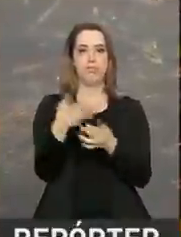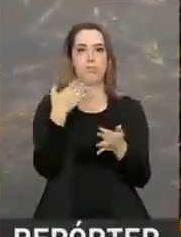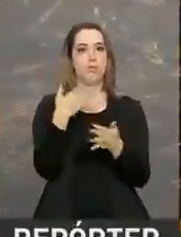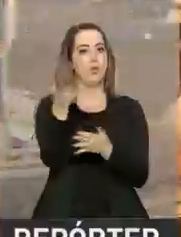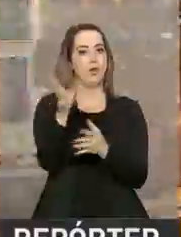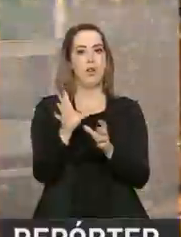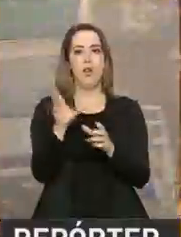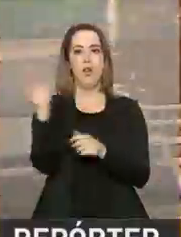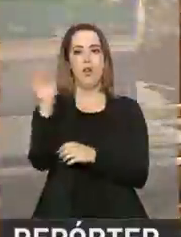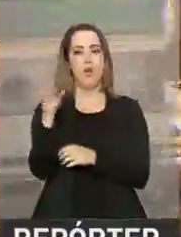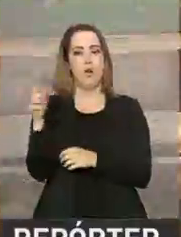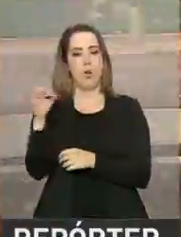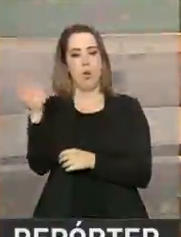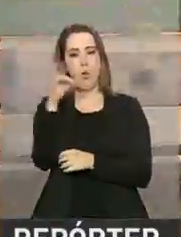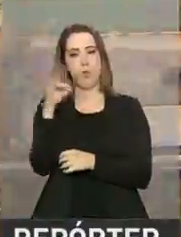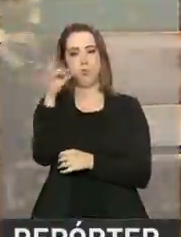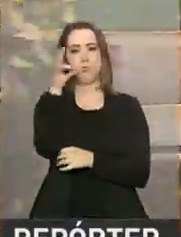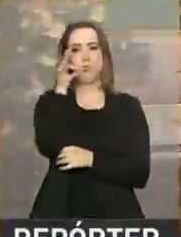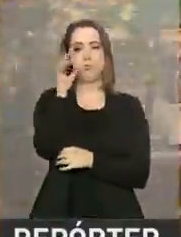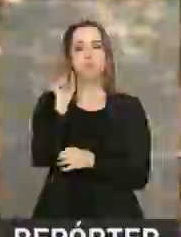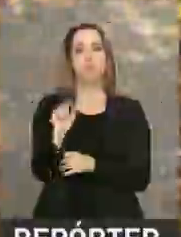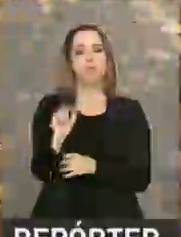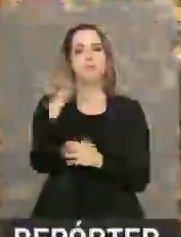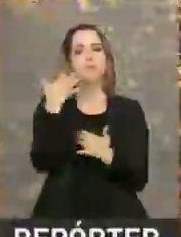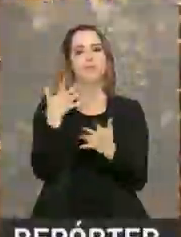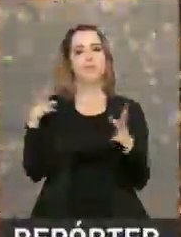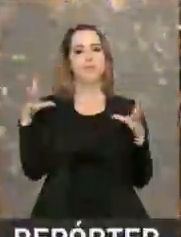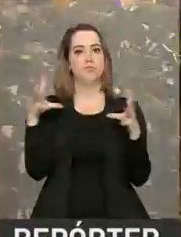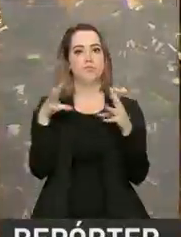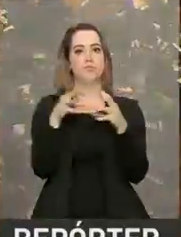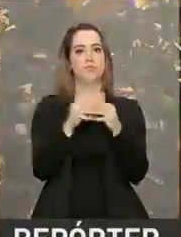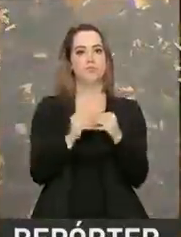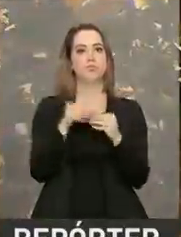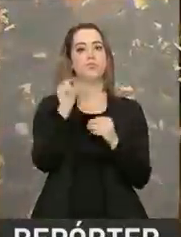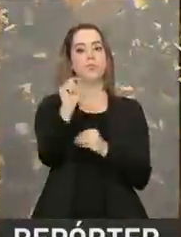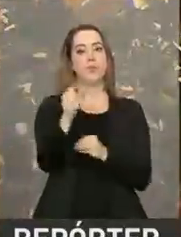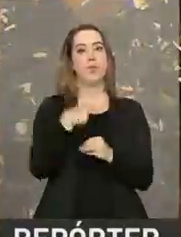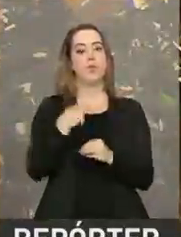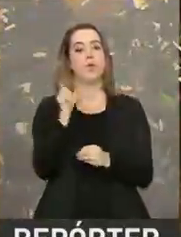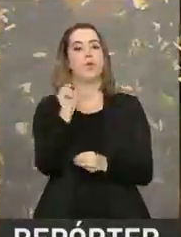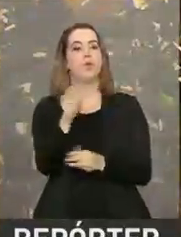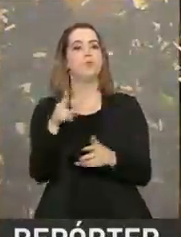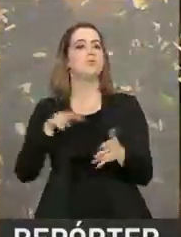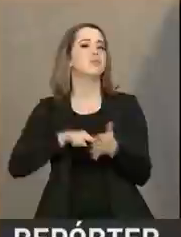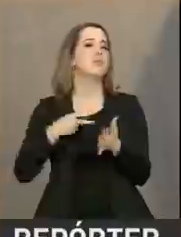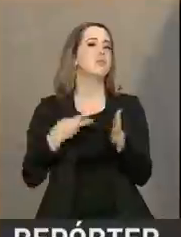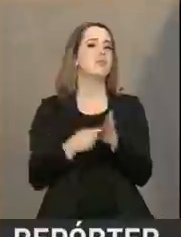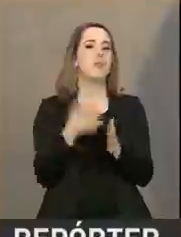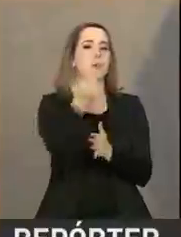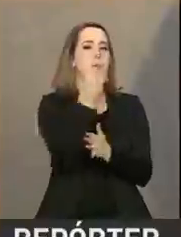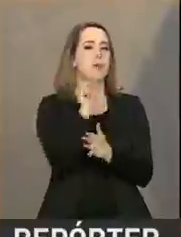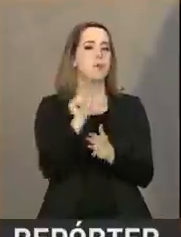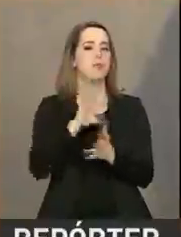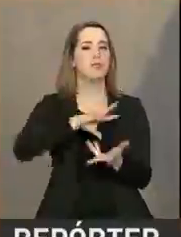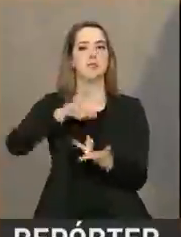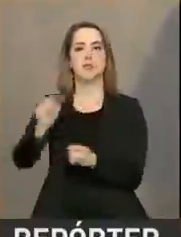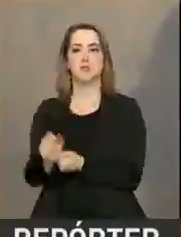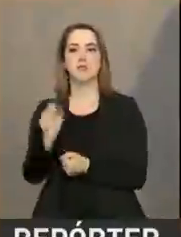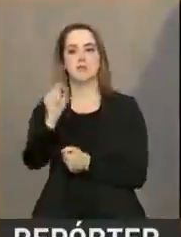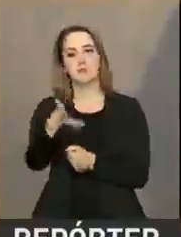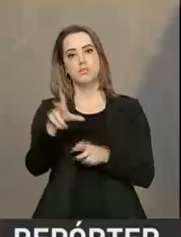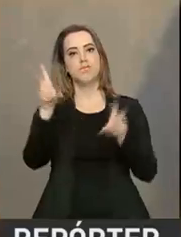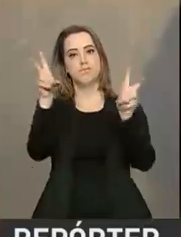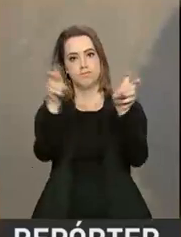desapareçam o risco de extinção de abelhas polinizadoras e o custo disso para alimentação no Brasil e no mundo é o tema de um dos